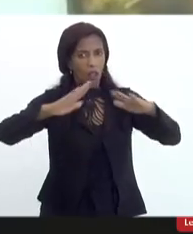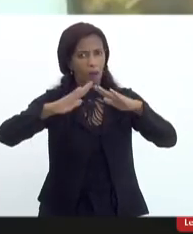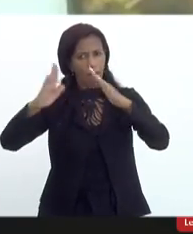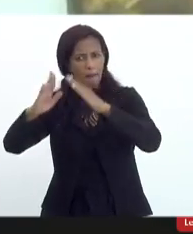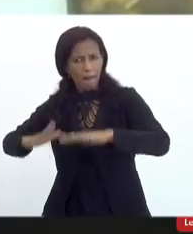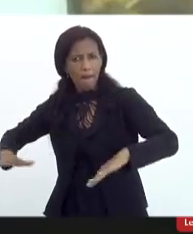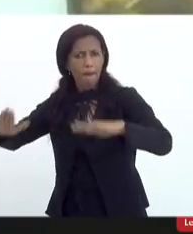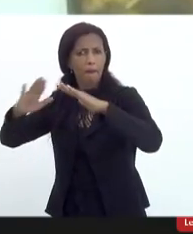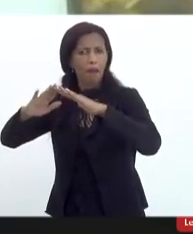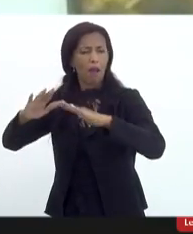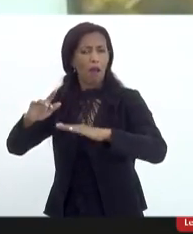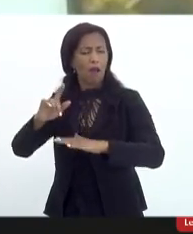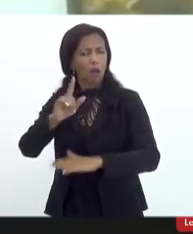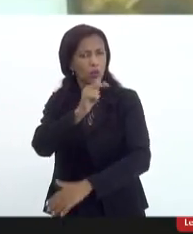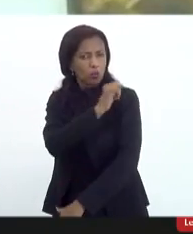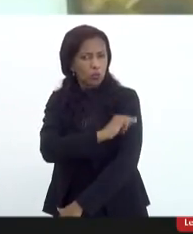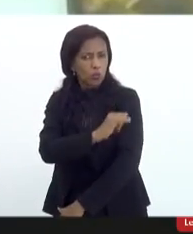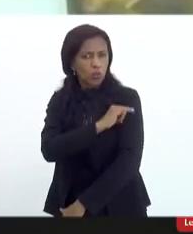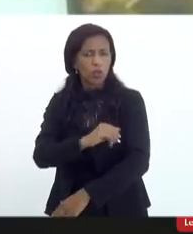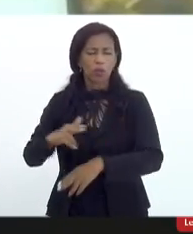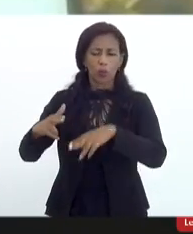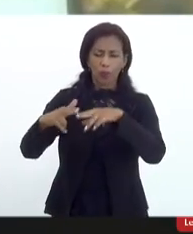Janeiro por conta